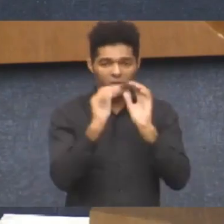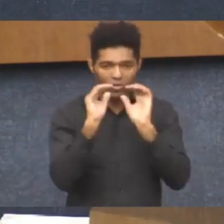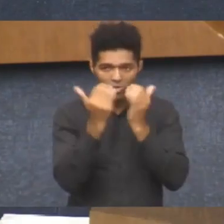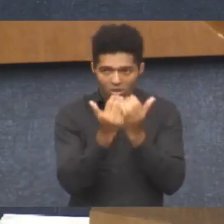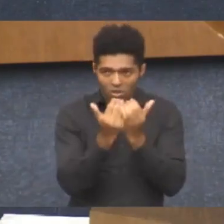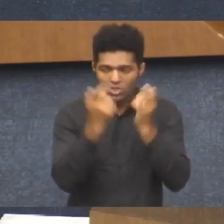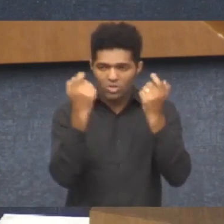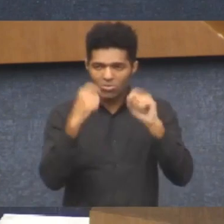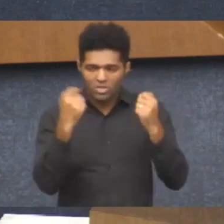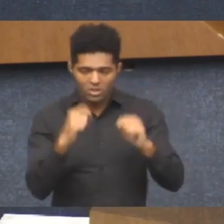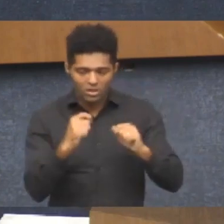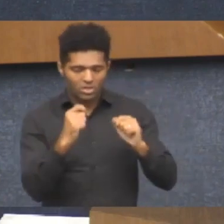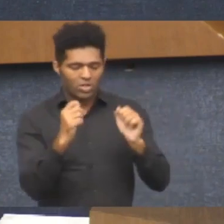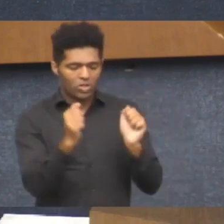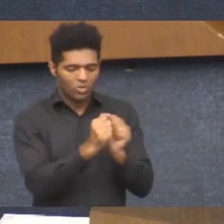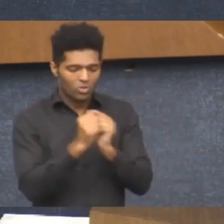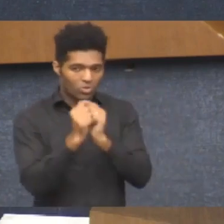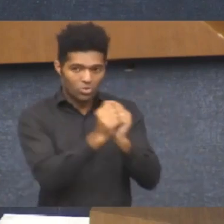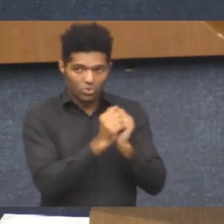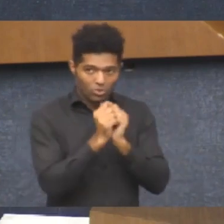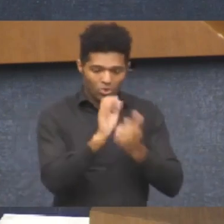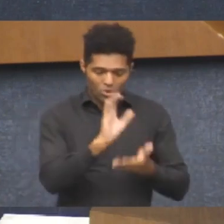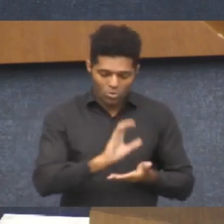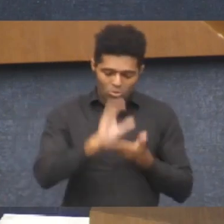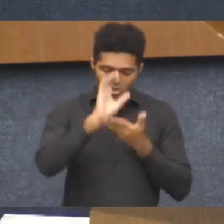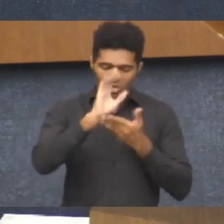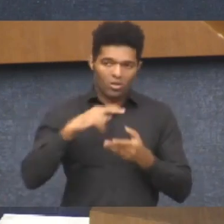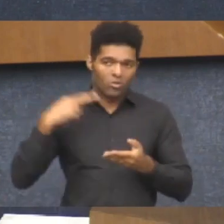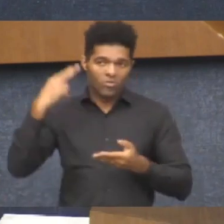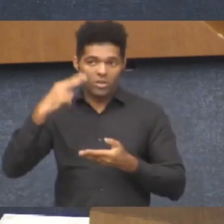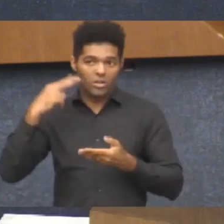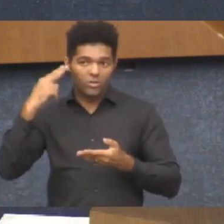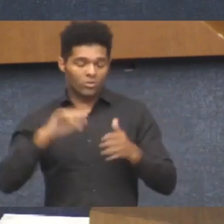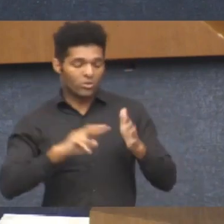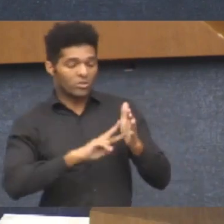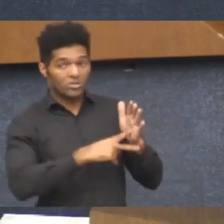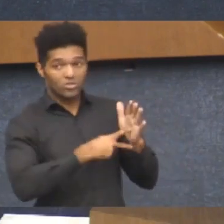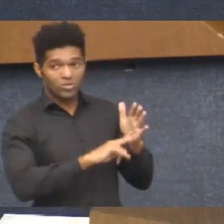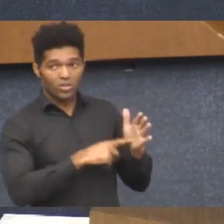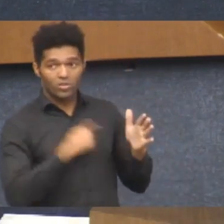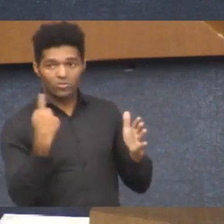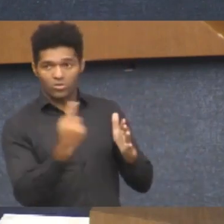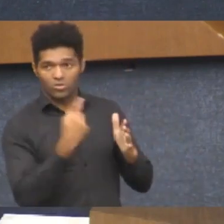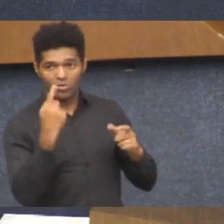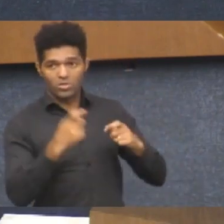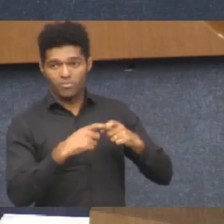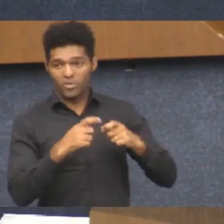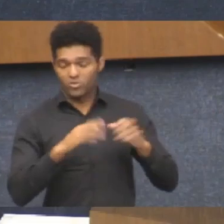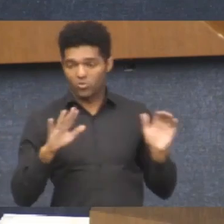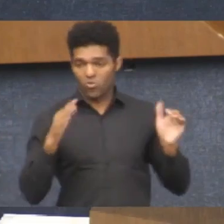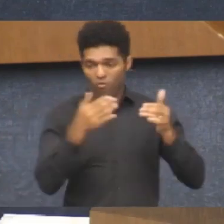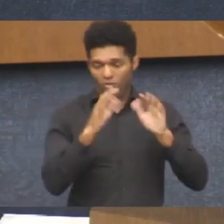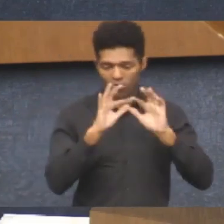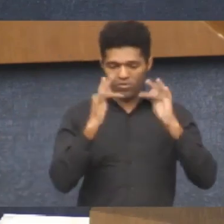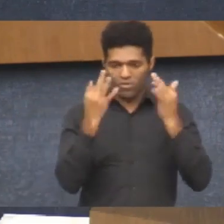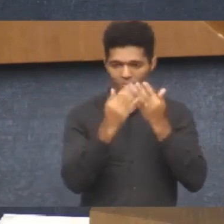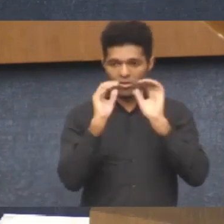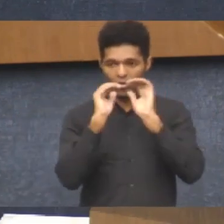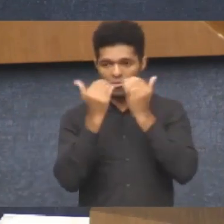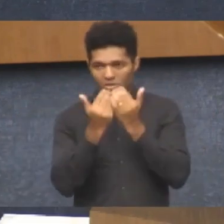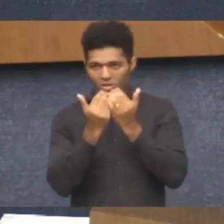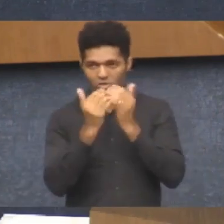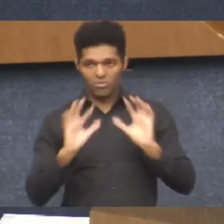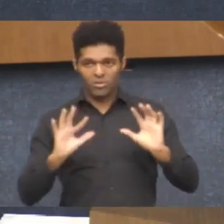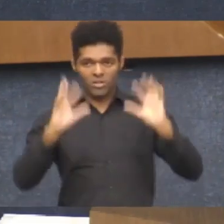sindicato, conselho, vereadores e nós, médicos de família. Parabéns para todo mundo. Viva essa força